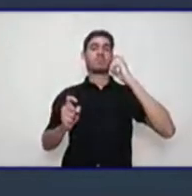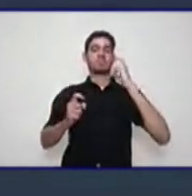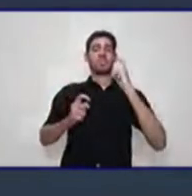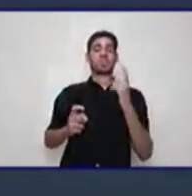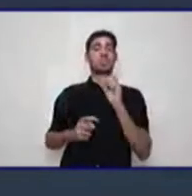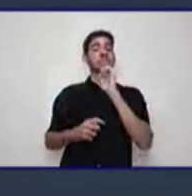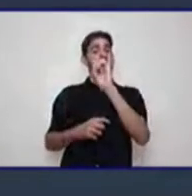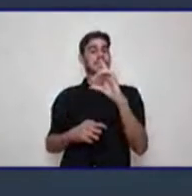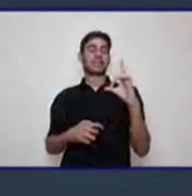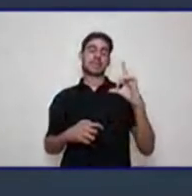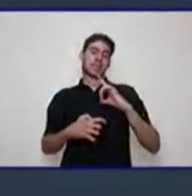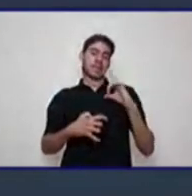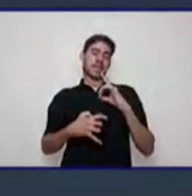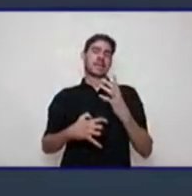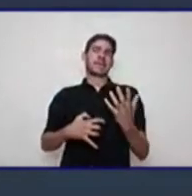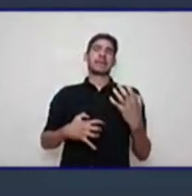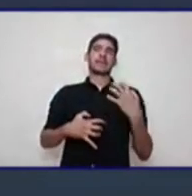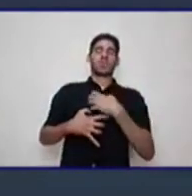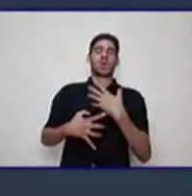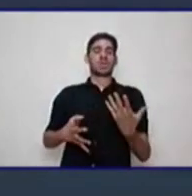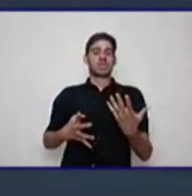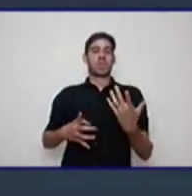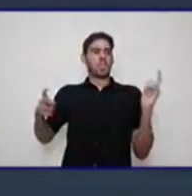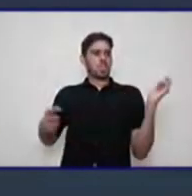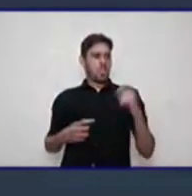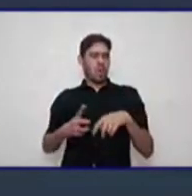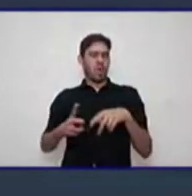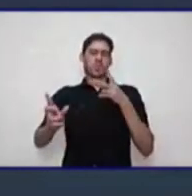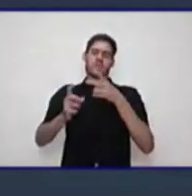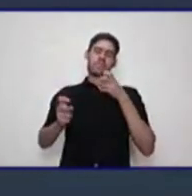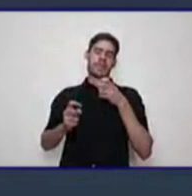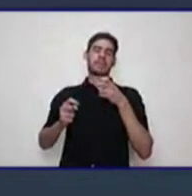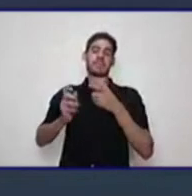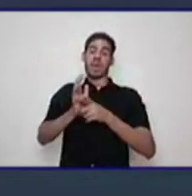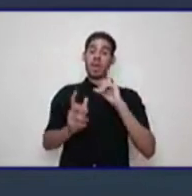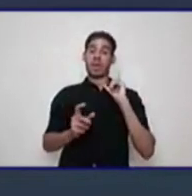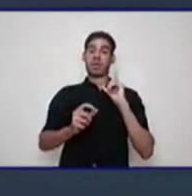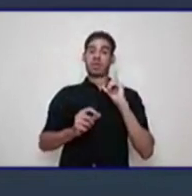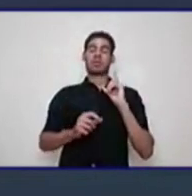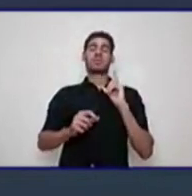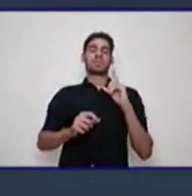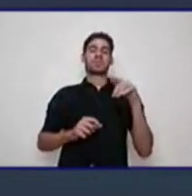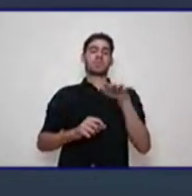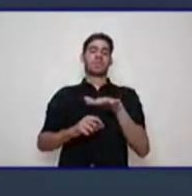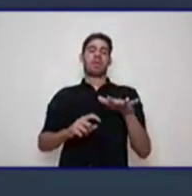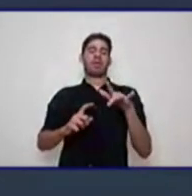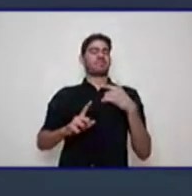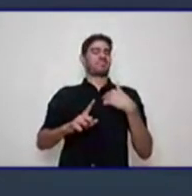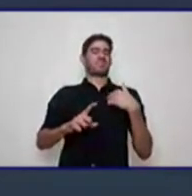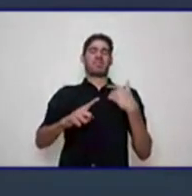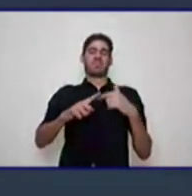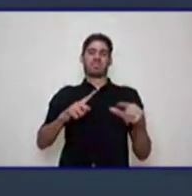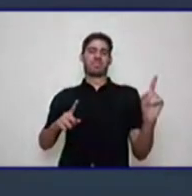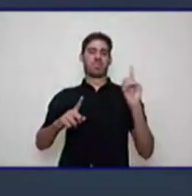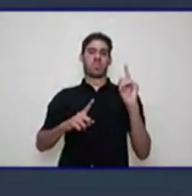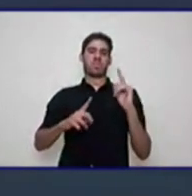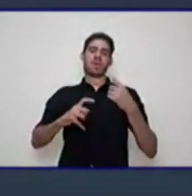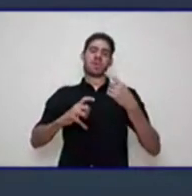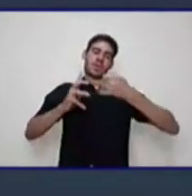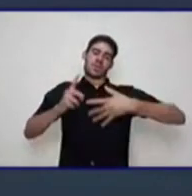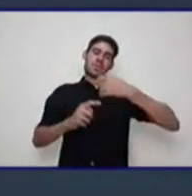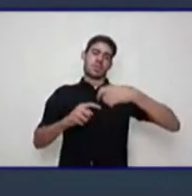há situações nas quais se pode identificar de antemão terreno infértil para a alegação